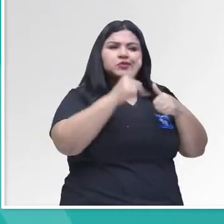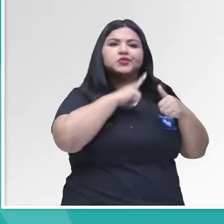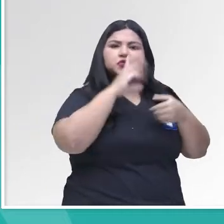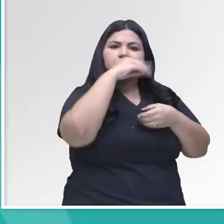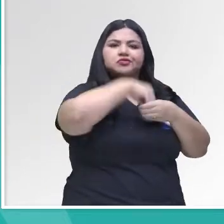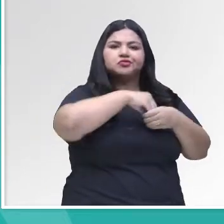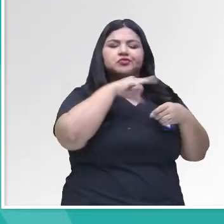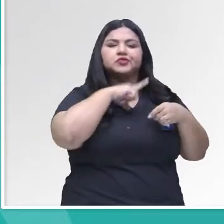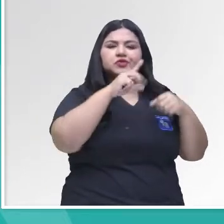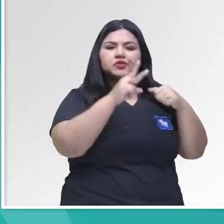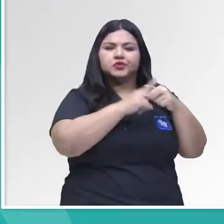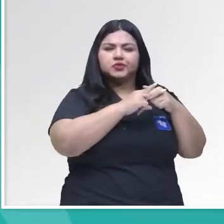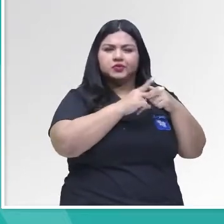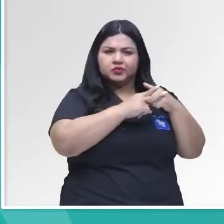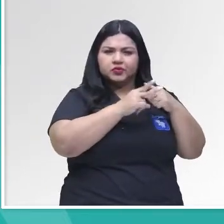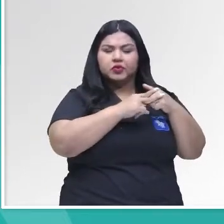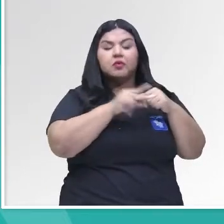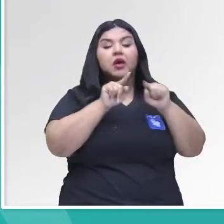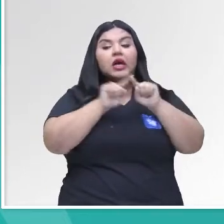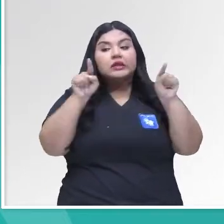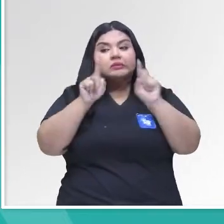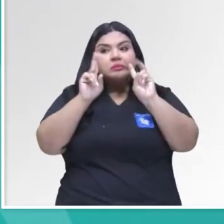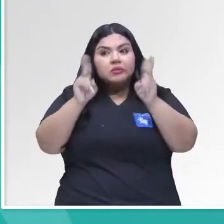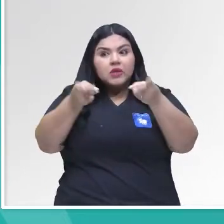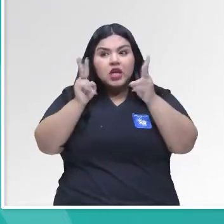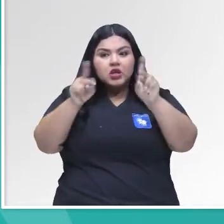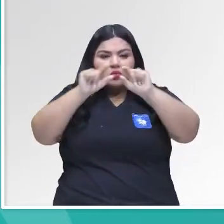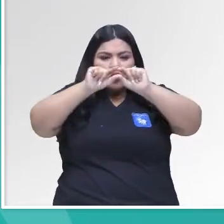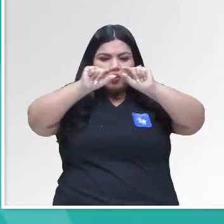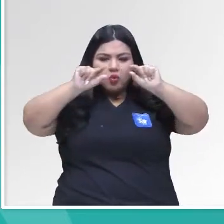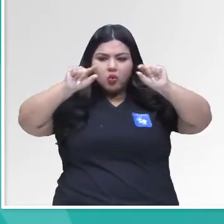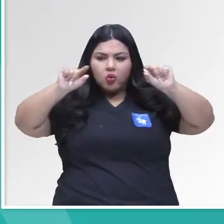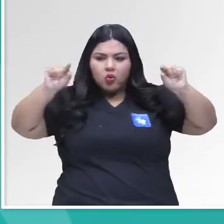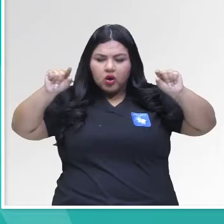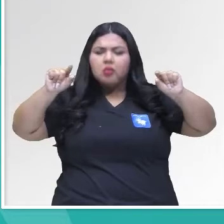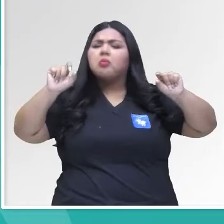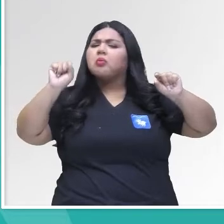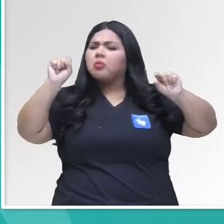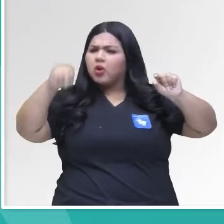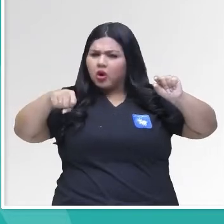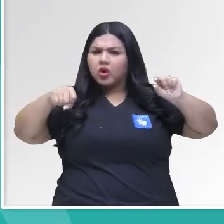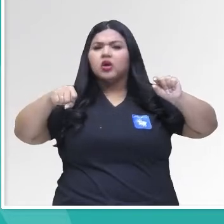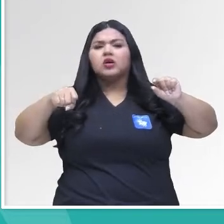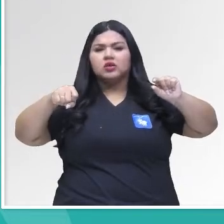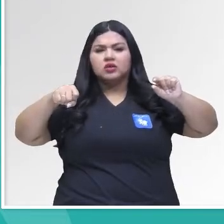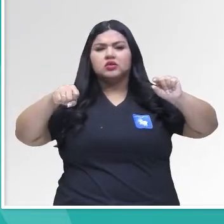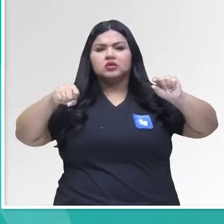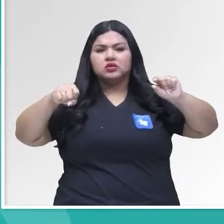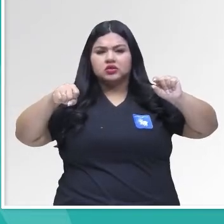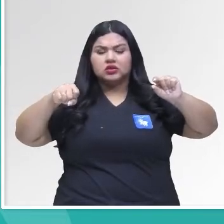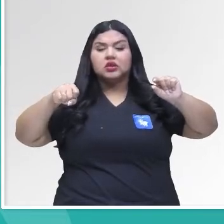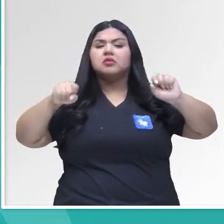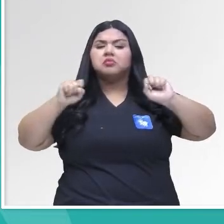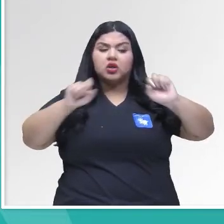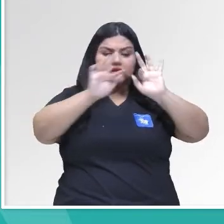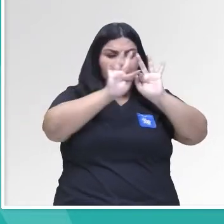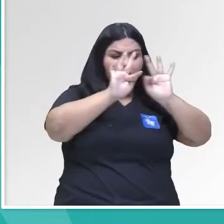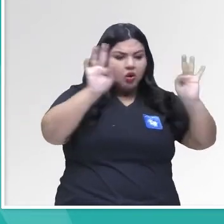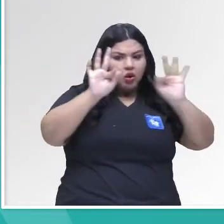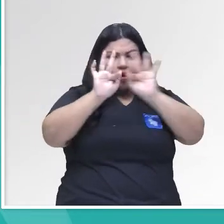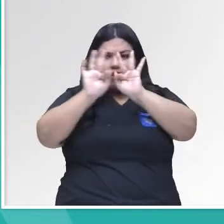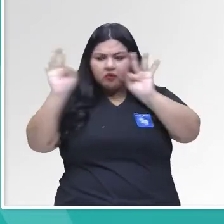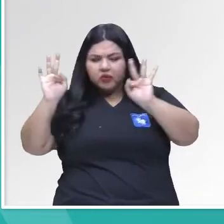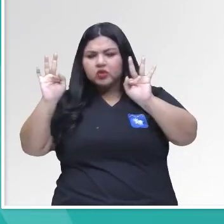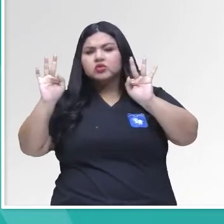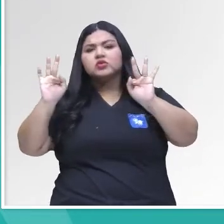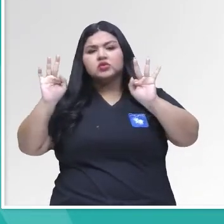podemos ter em um mesmo período uma oração somente ou duas orações. Quando nós temos